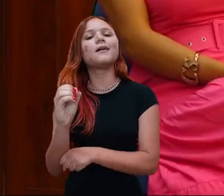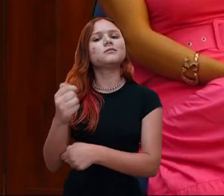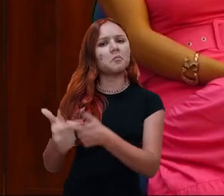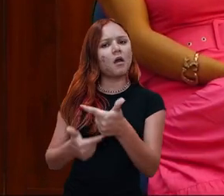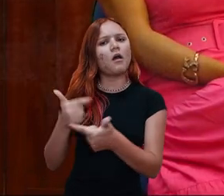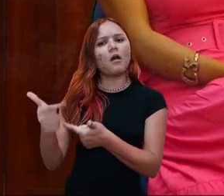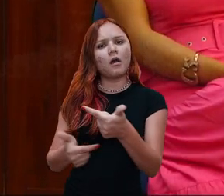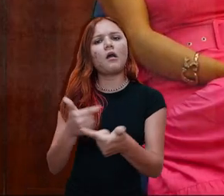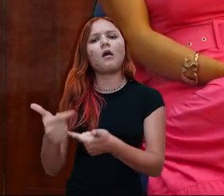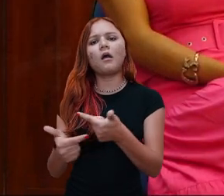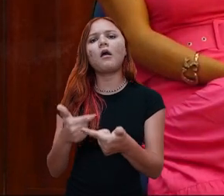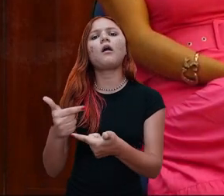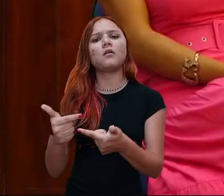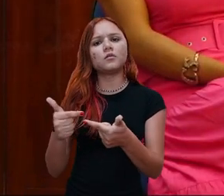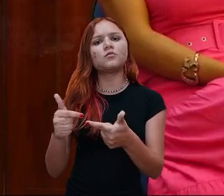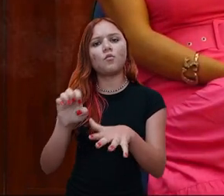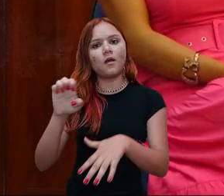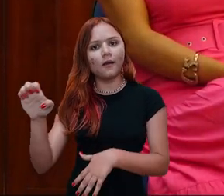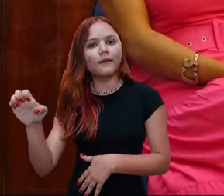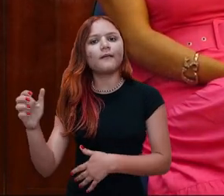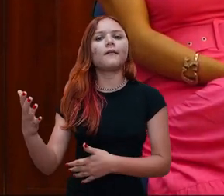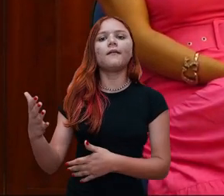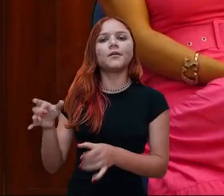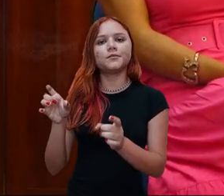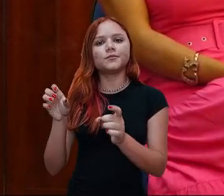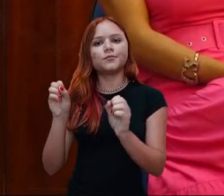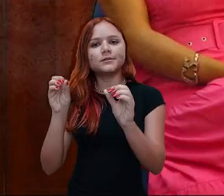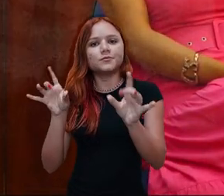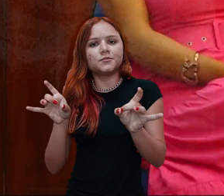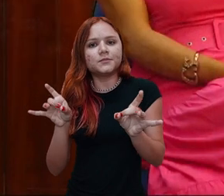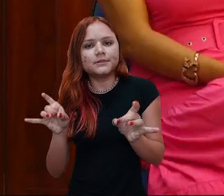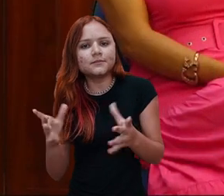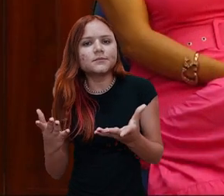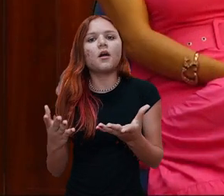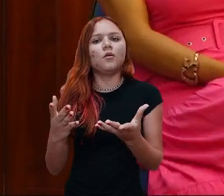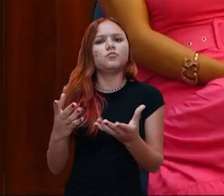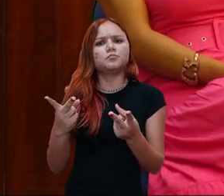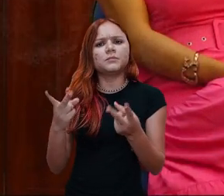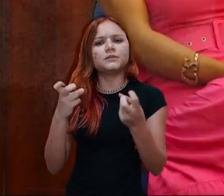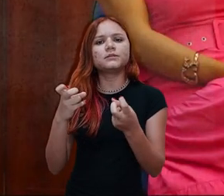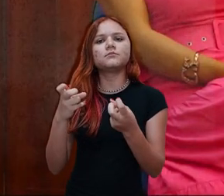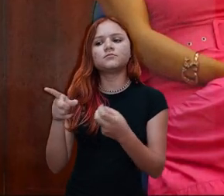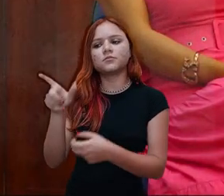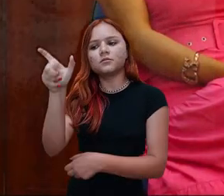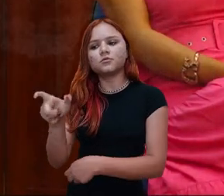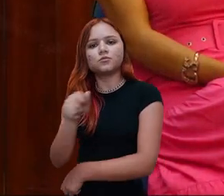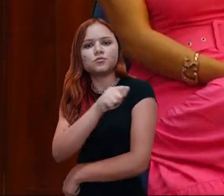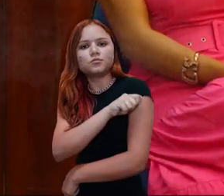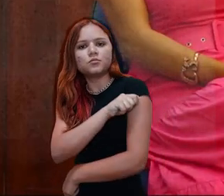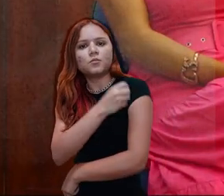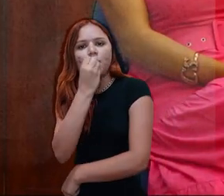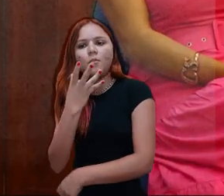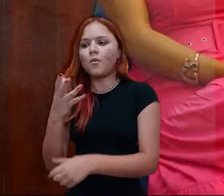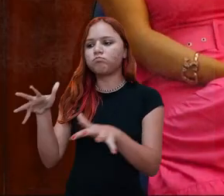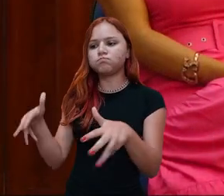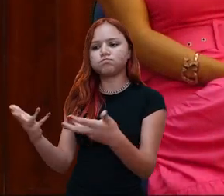atuação, importante, como essencial, para você perceber que aquele aluno vai ter, de fato, atendimento de qualidade, de